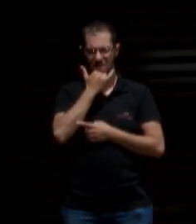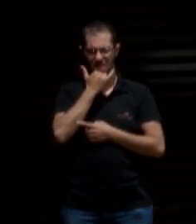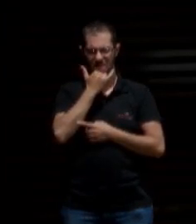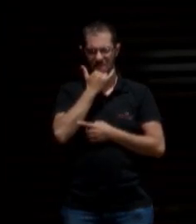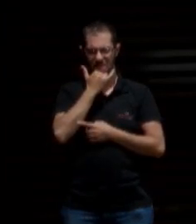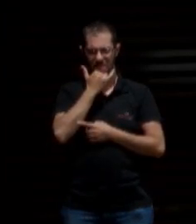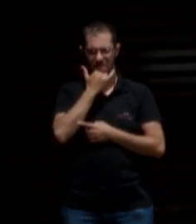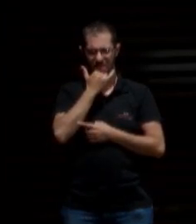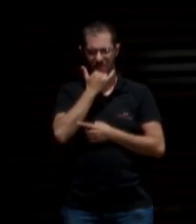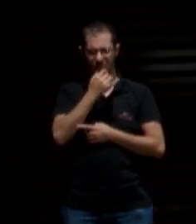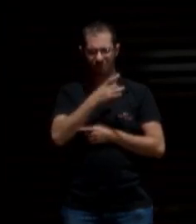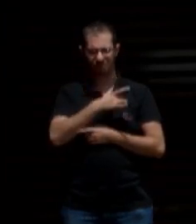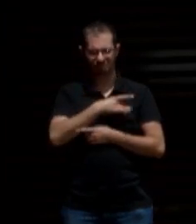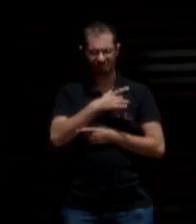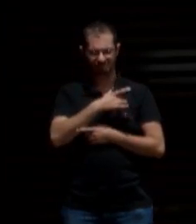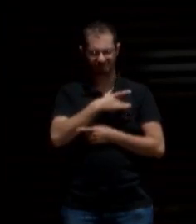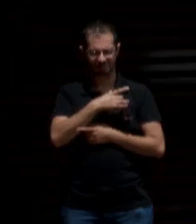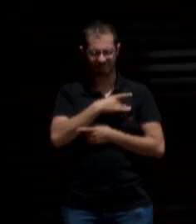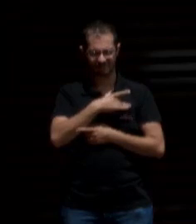Perdoa o nosso medo.